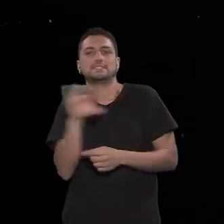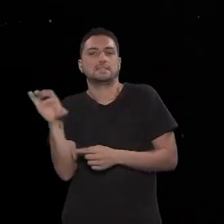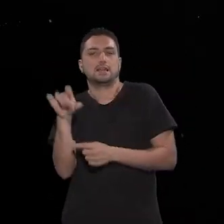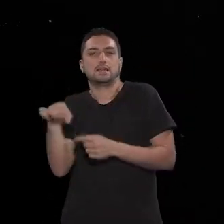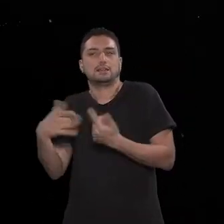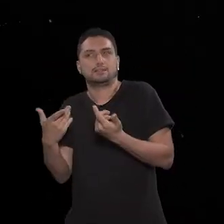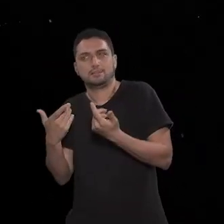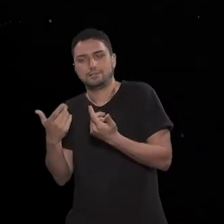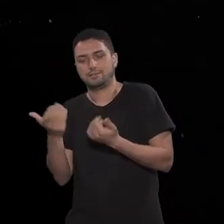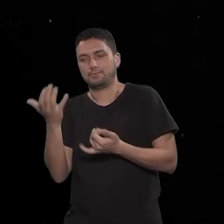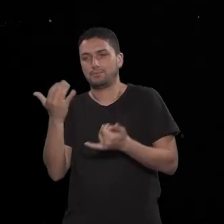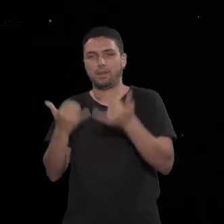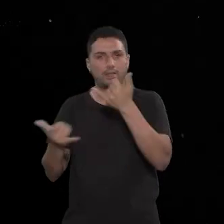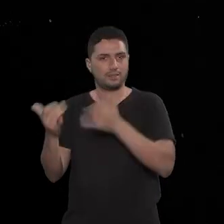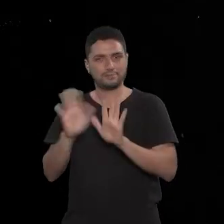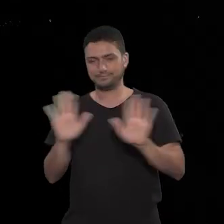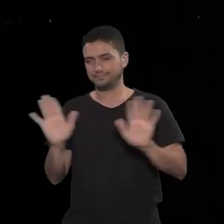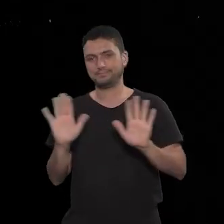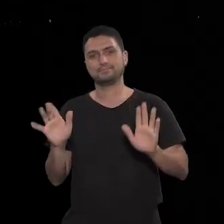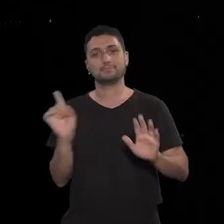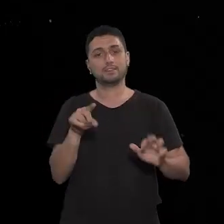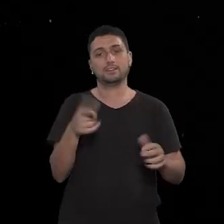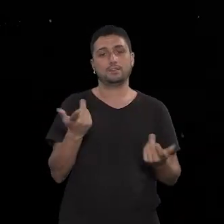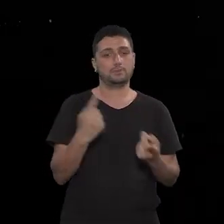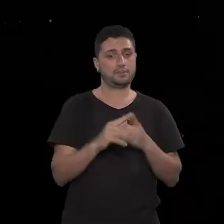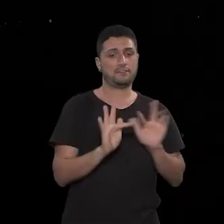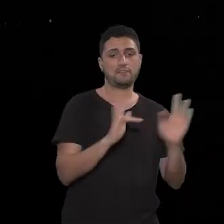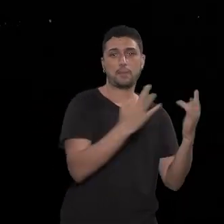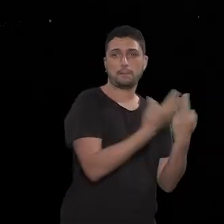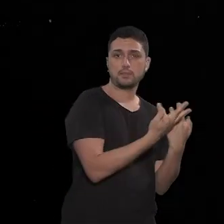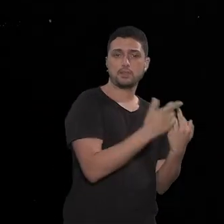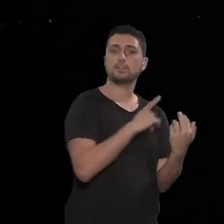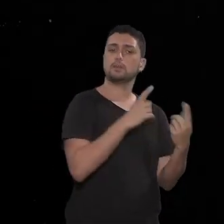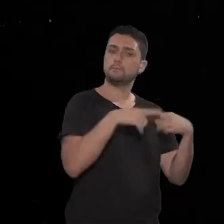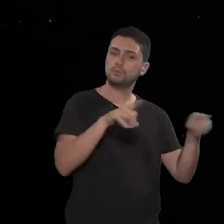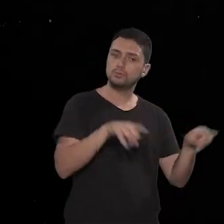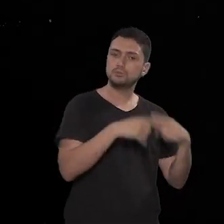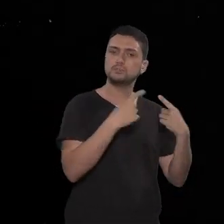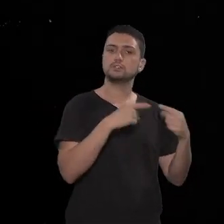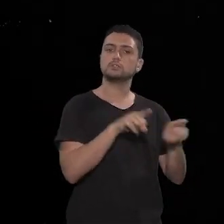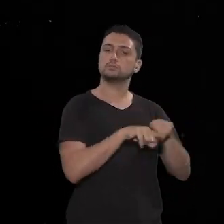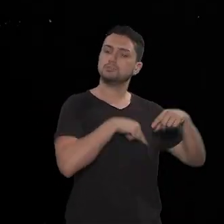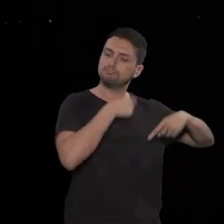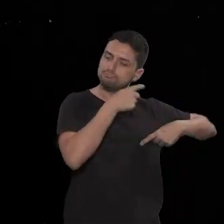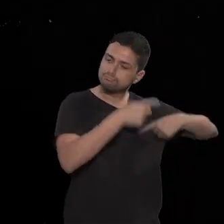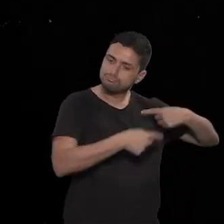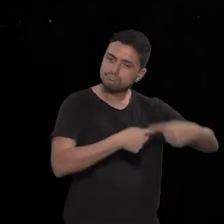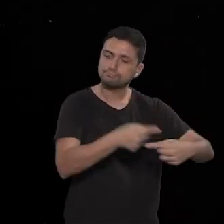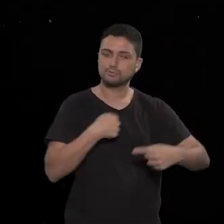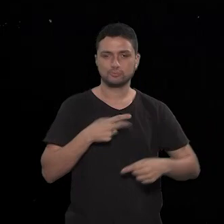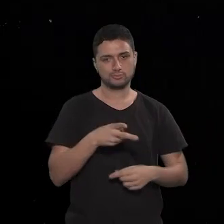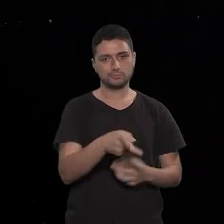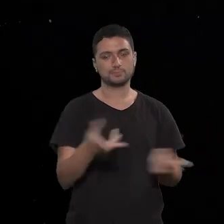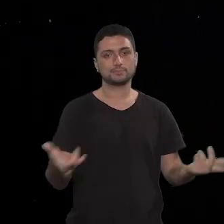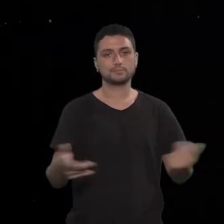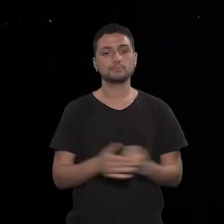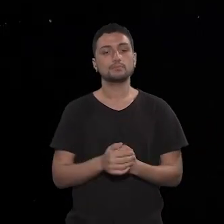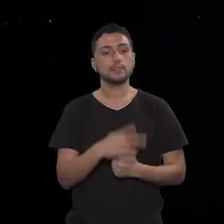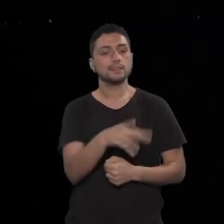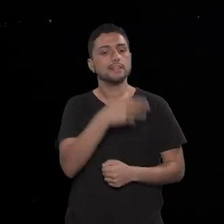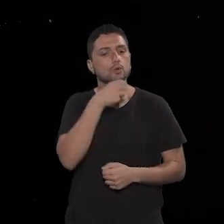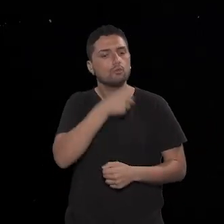Não tem uma explicação científica. Acho que é já uma questão mesmo de herança